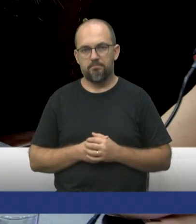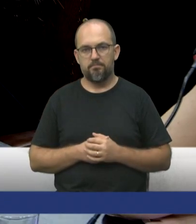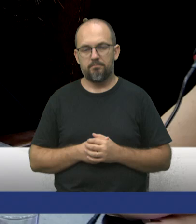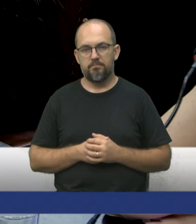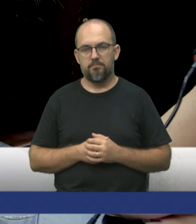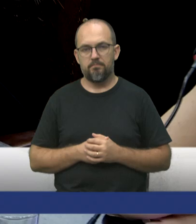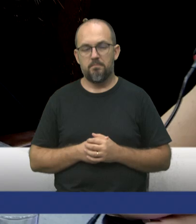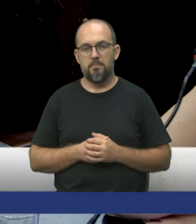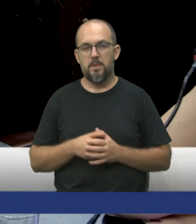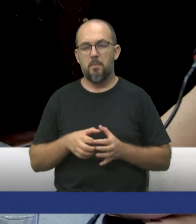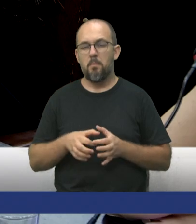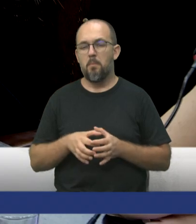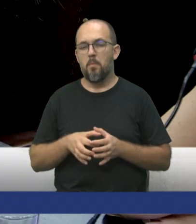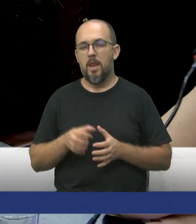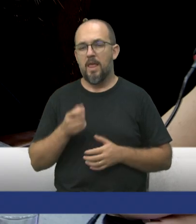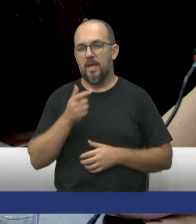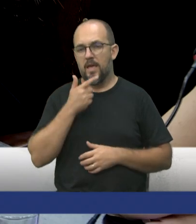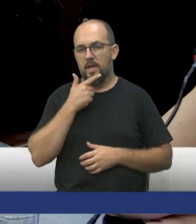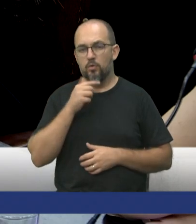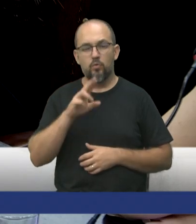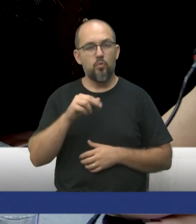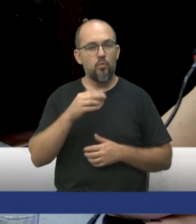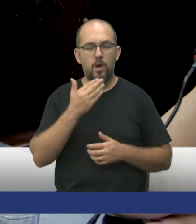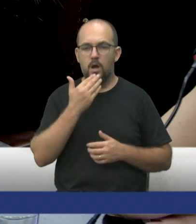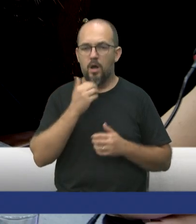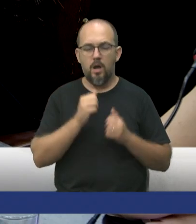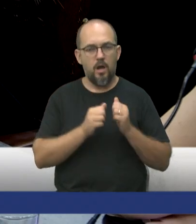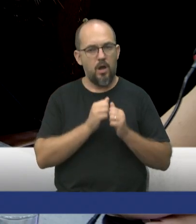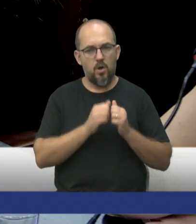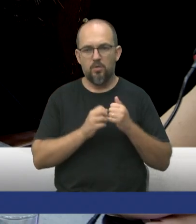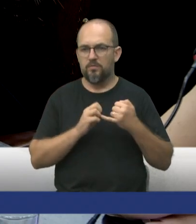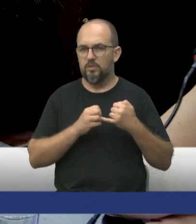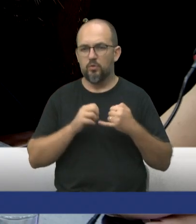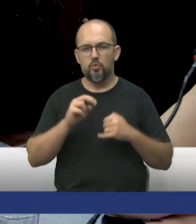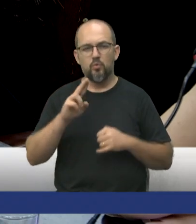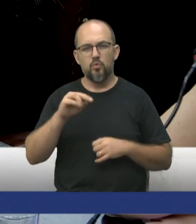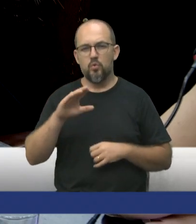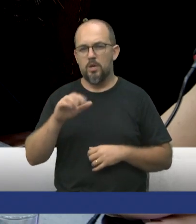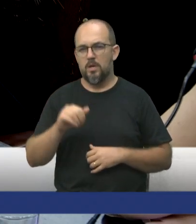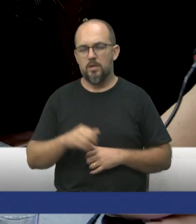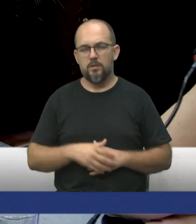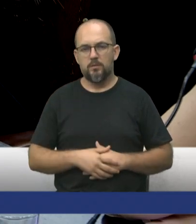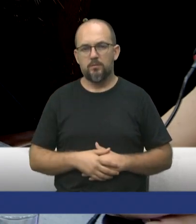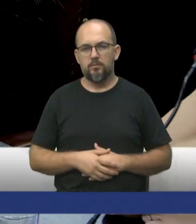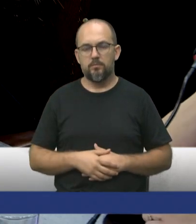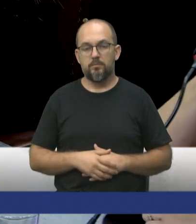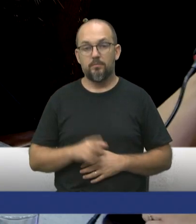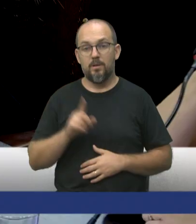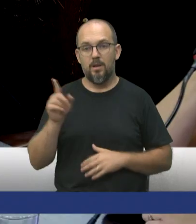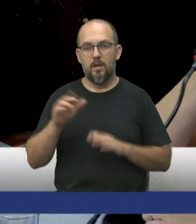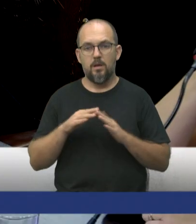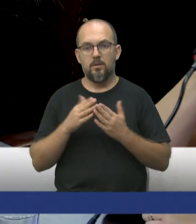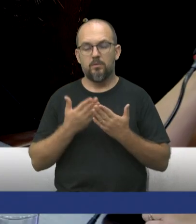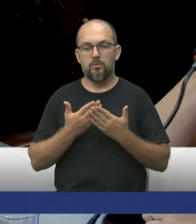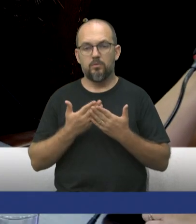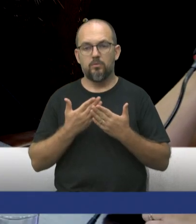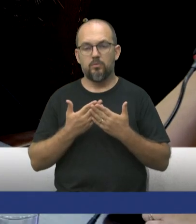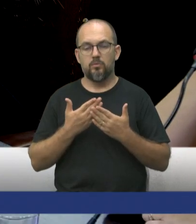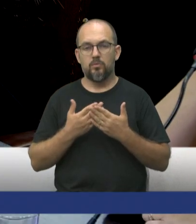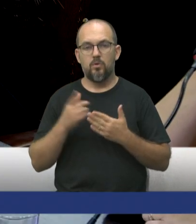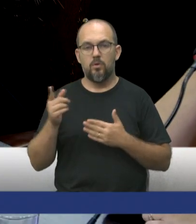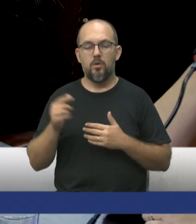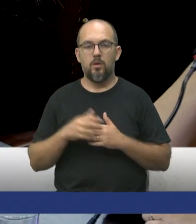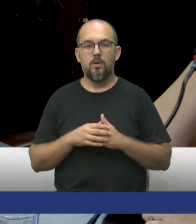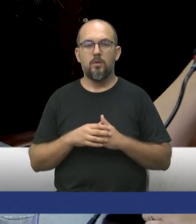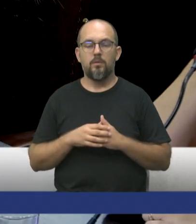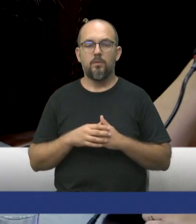queijo. Nunca comeu arroz na vida, nunca comeu feijão. E lá na escola do autista,